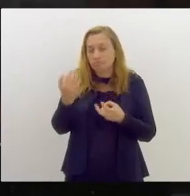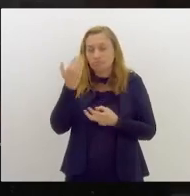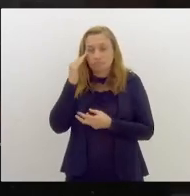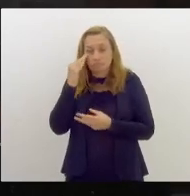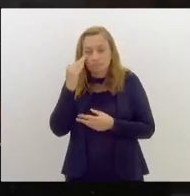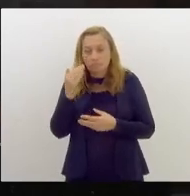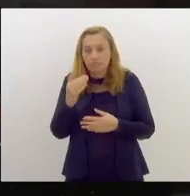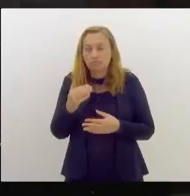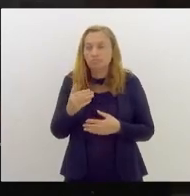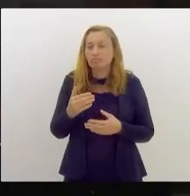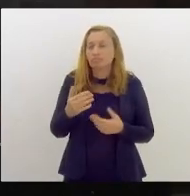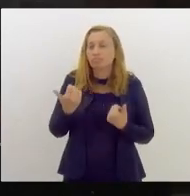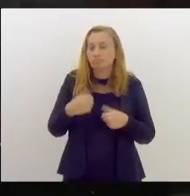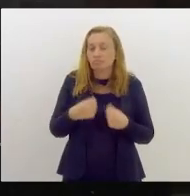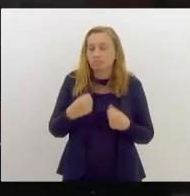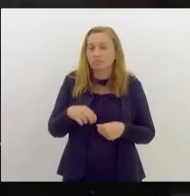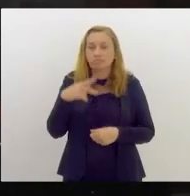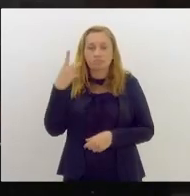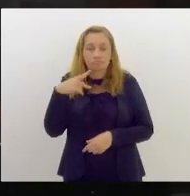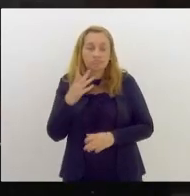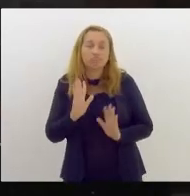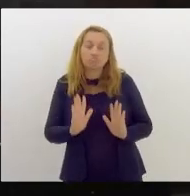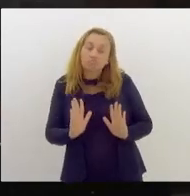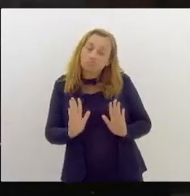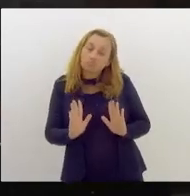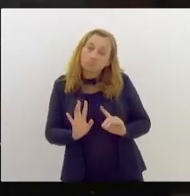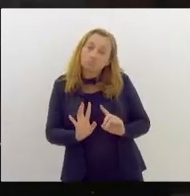demandas do plenário mas